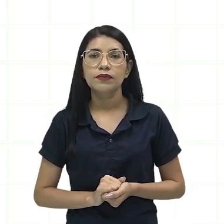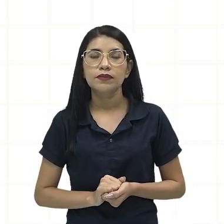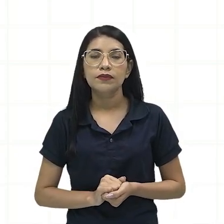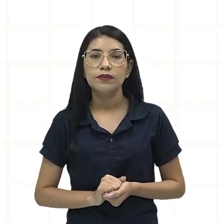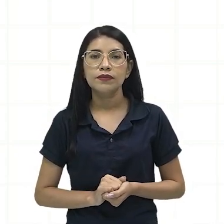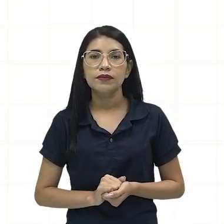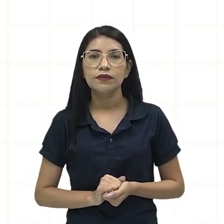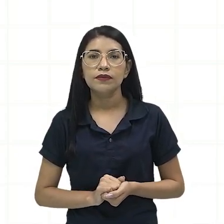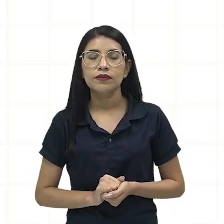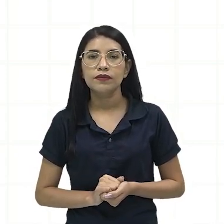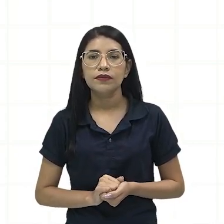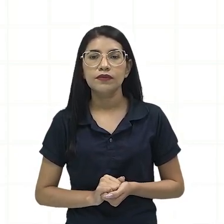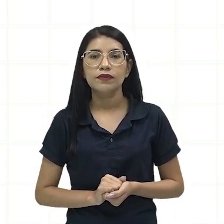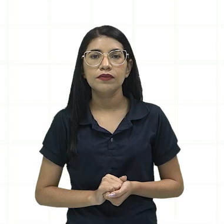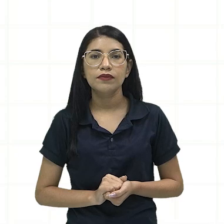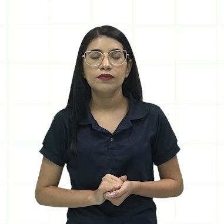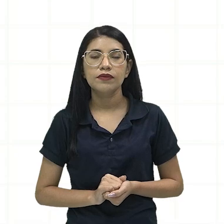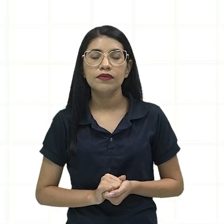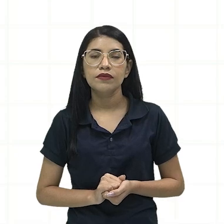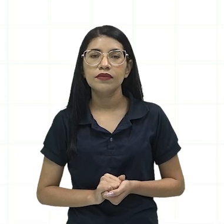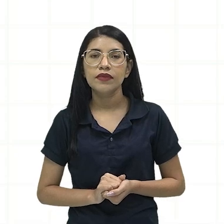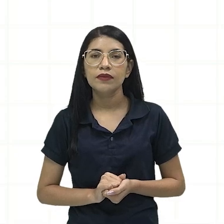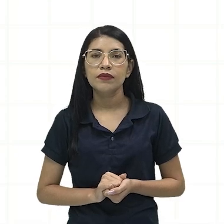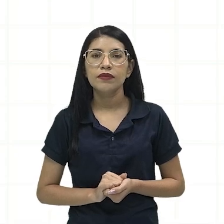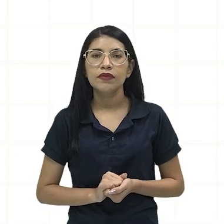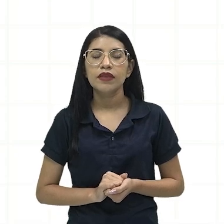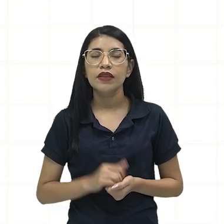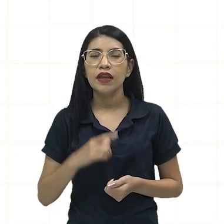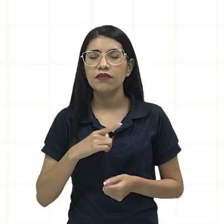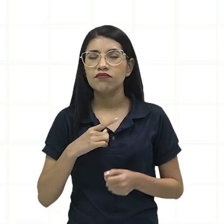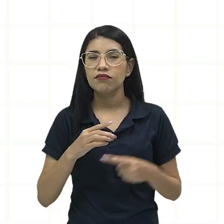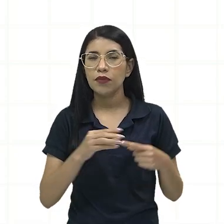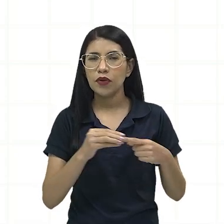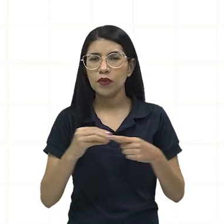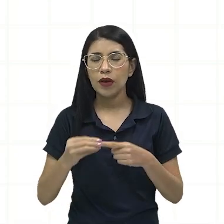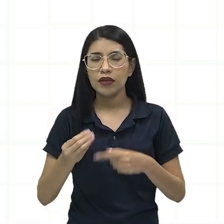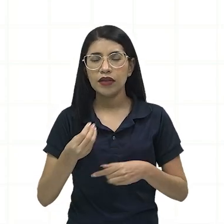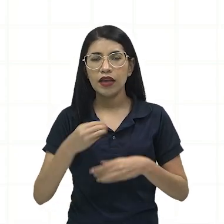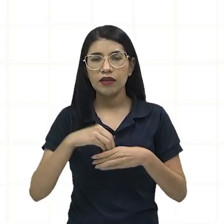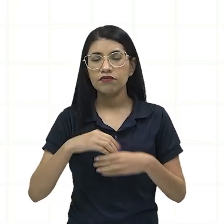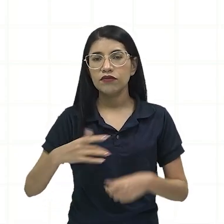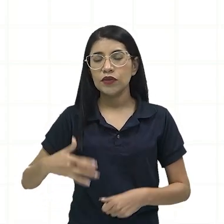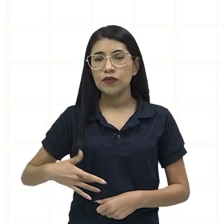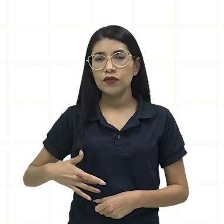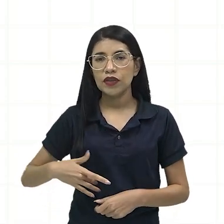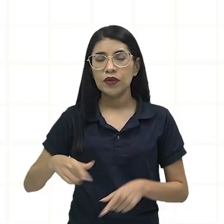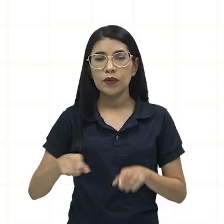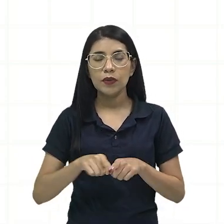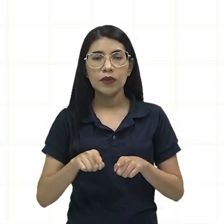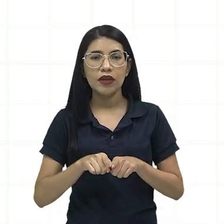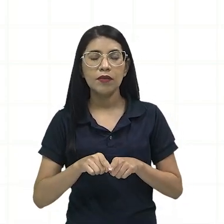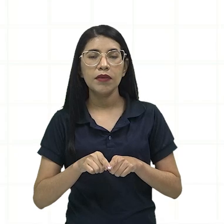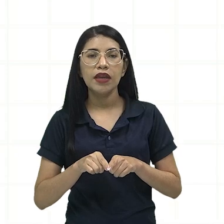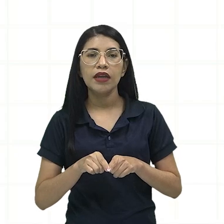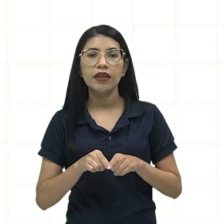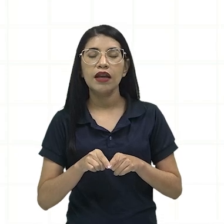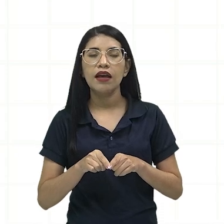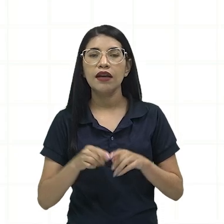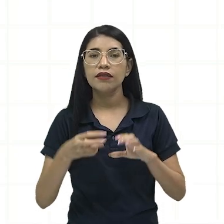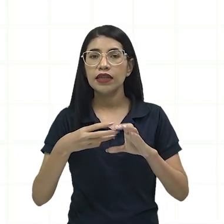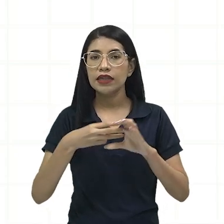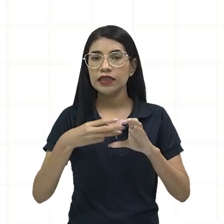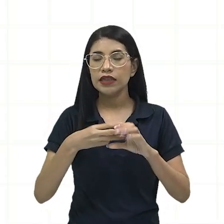verdade o ataque, né, desses protozoários tanto no fígado quanto nas nossas células